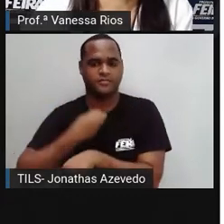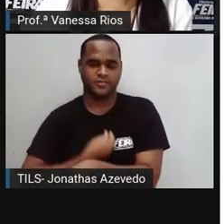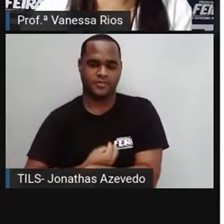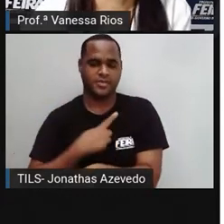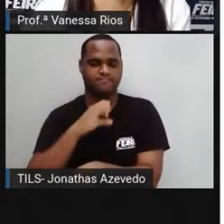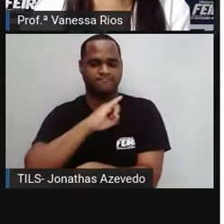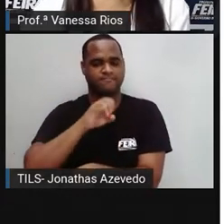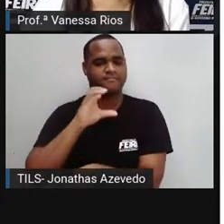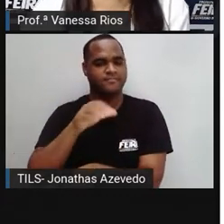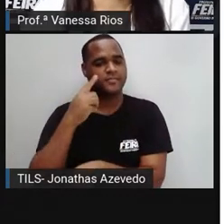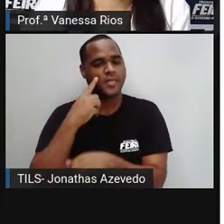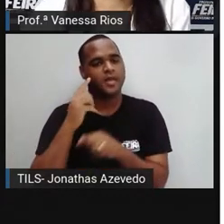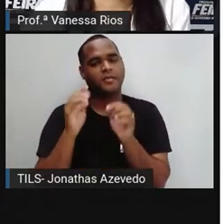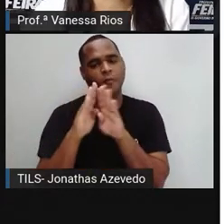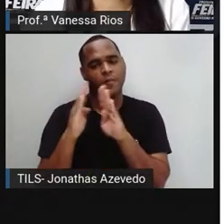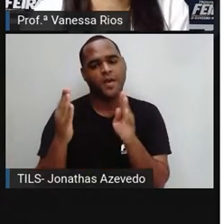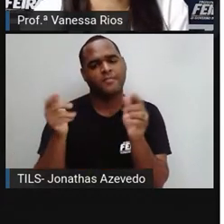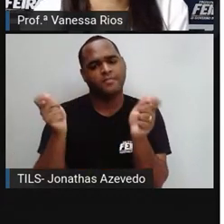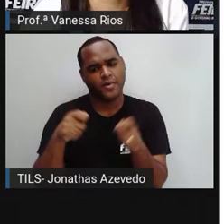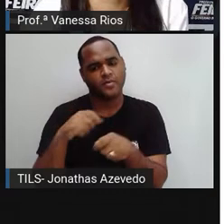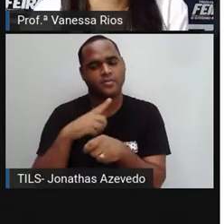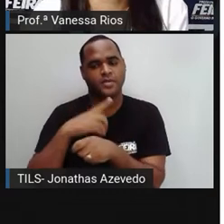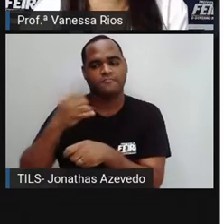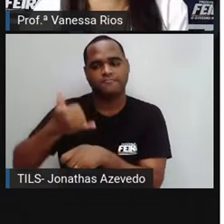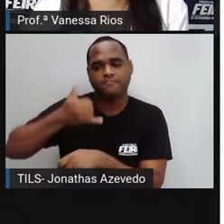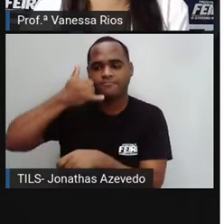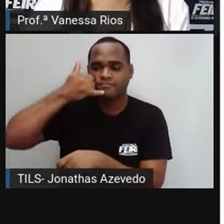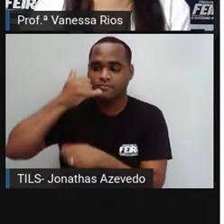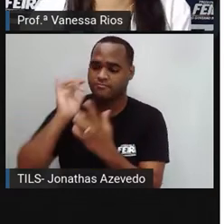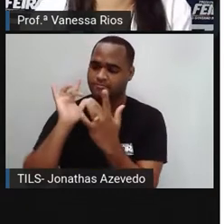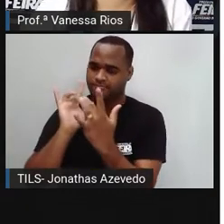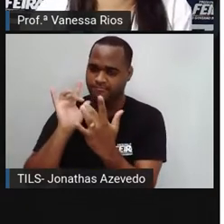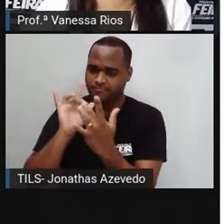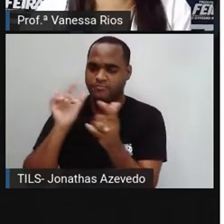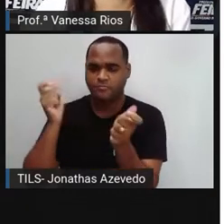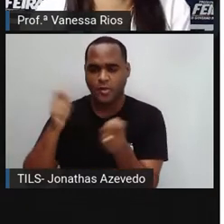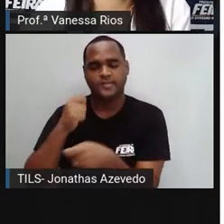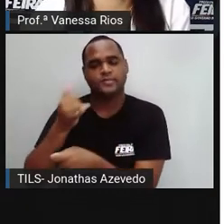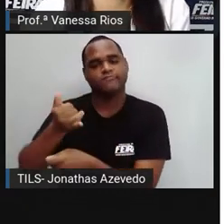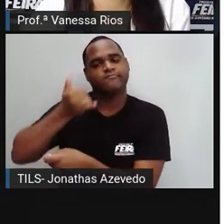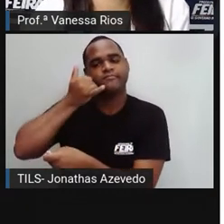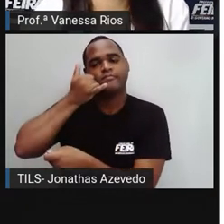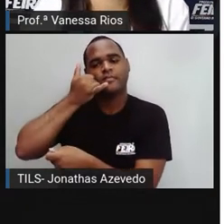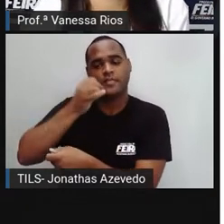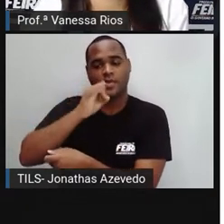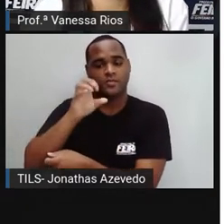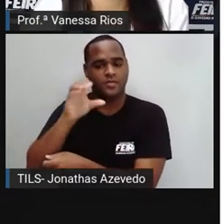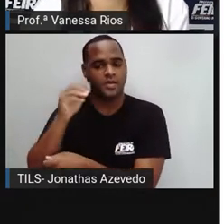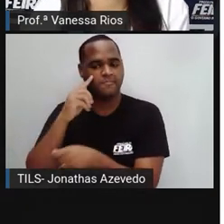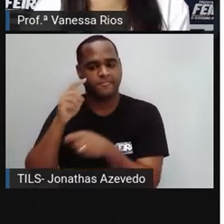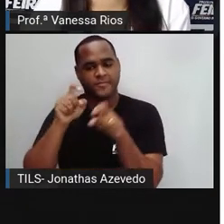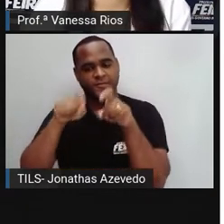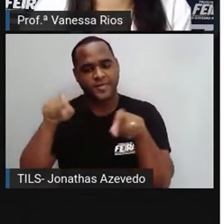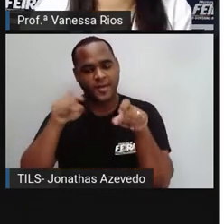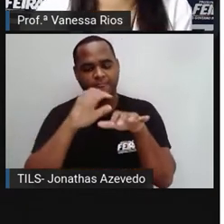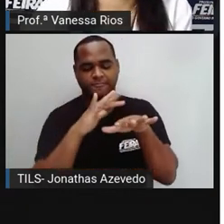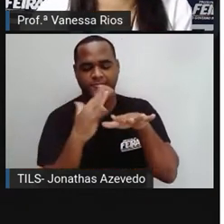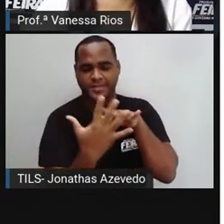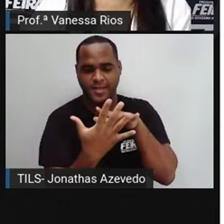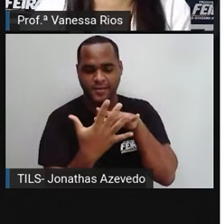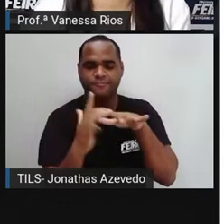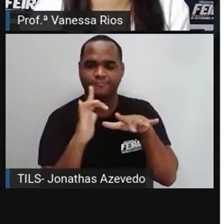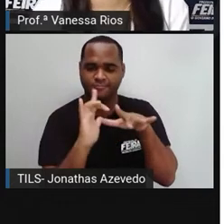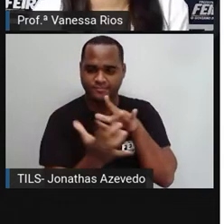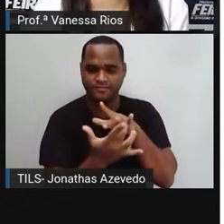aberto ao público, é só ligar, né, para os telefones de contato, entrar também em contato através das redes sociais para agendar